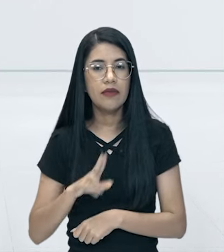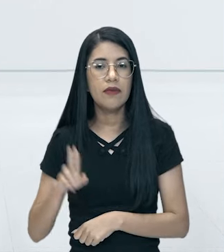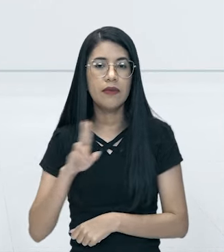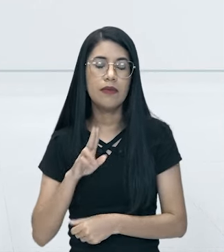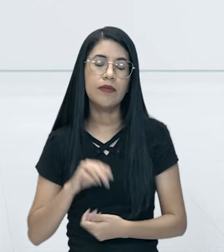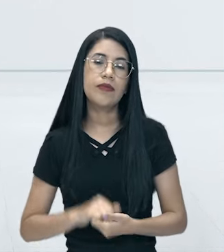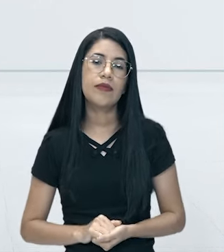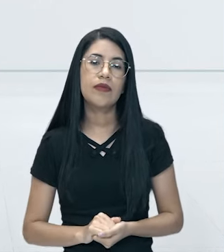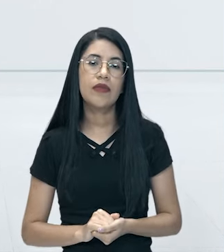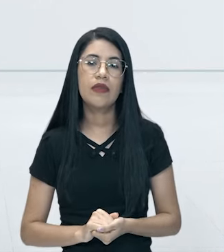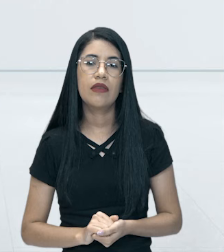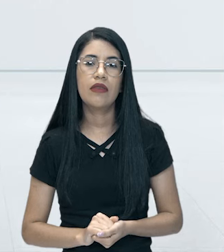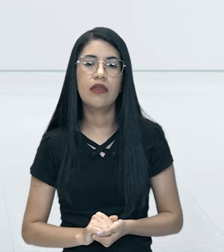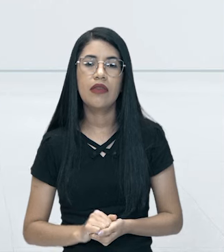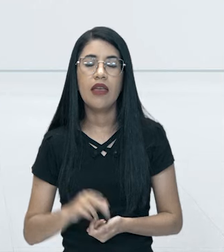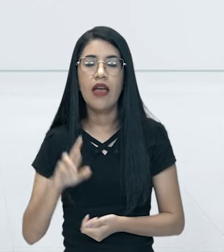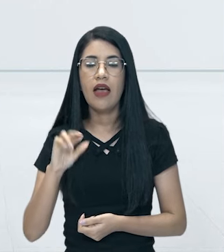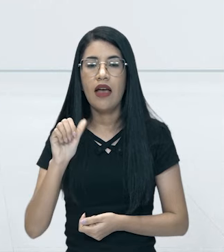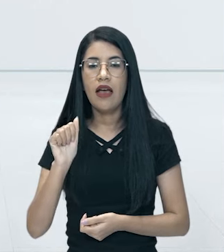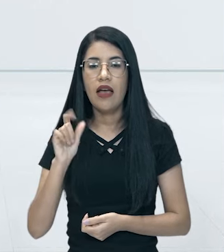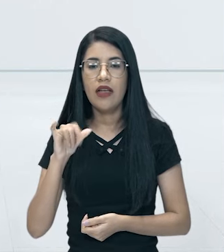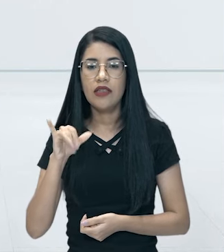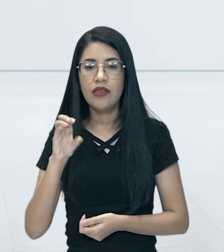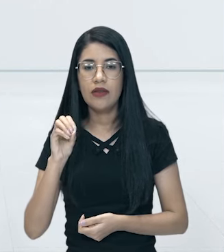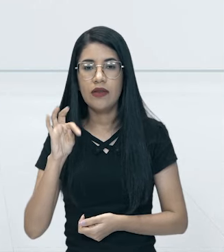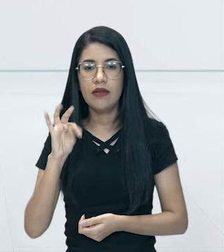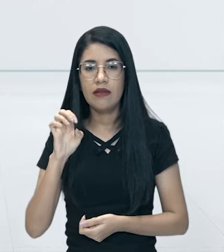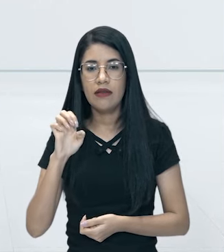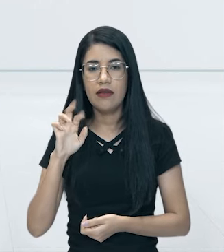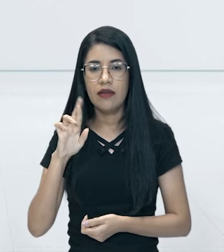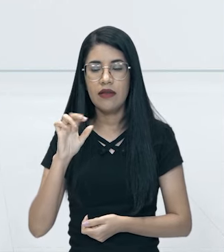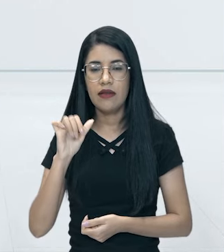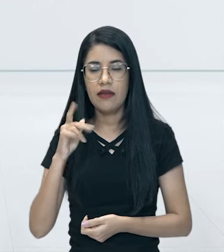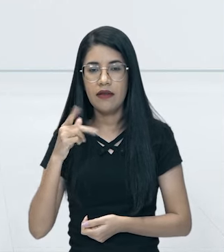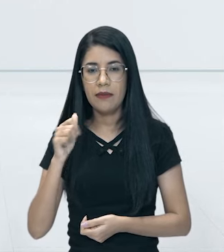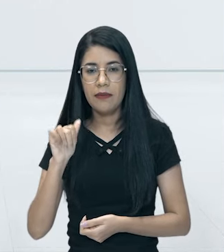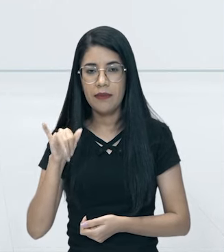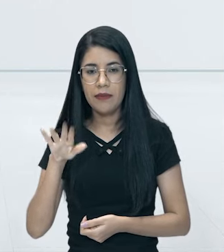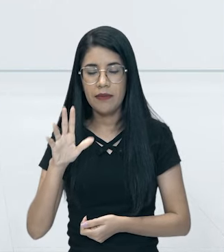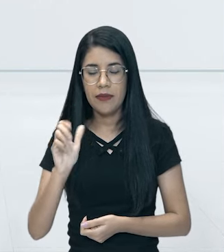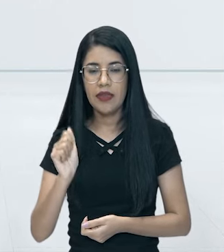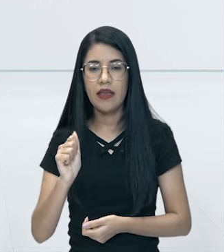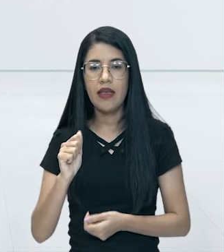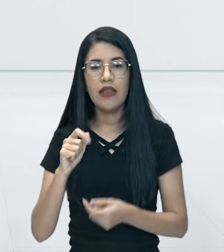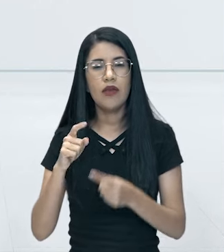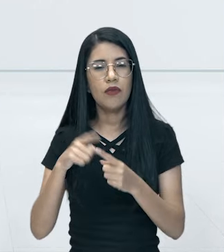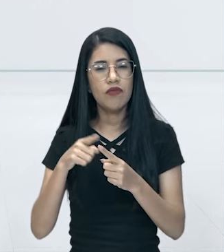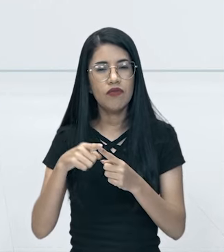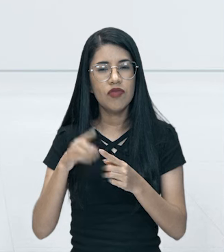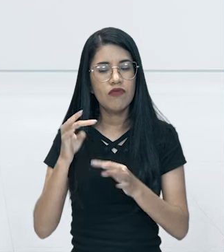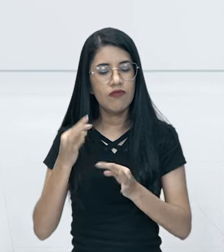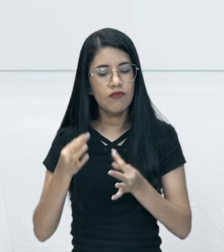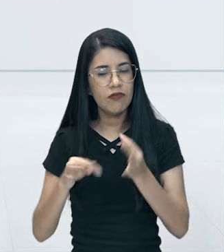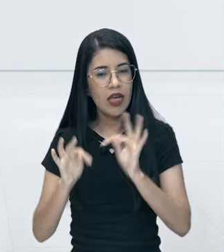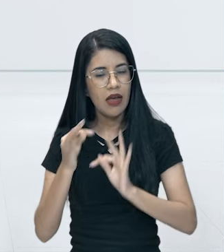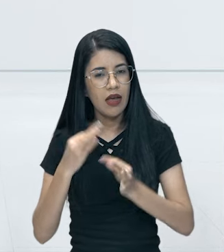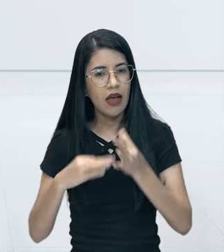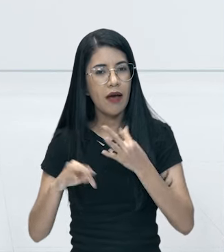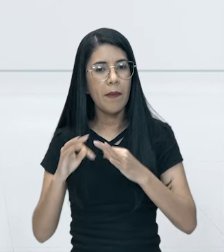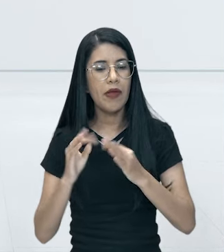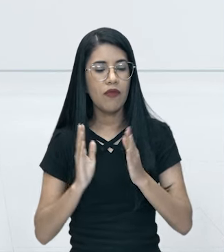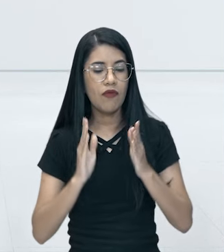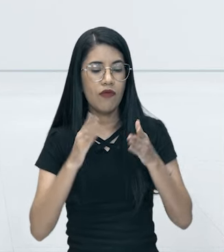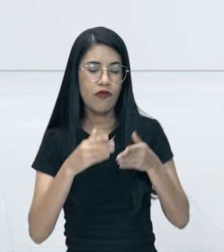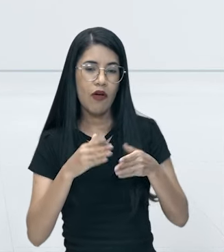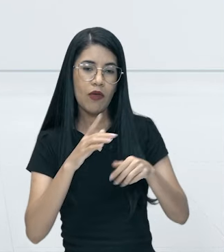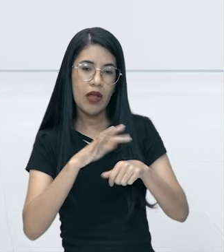a radioterapia, nós temos principalmente um tipo de tratamento para o câncer.